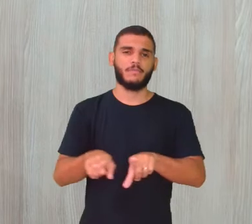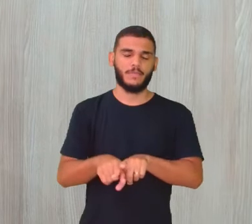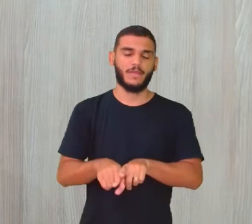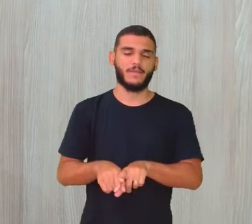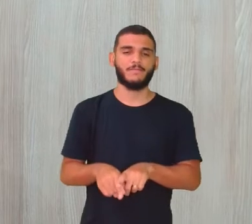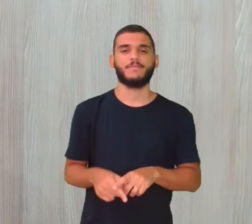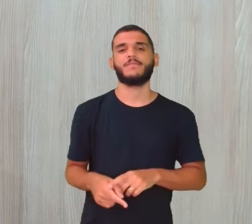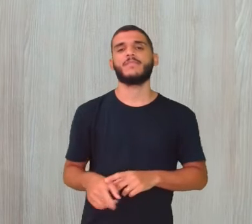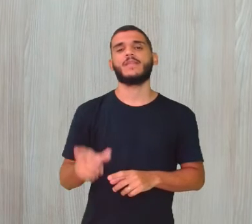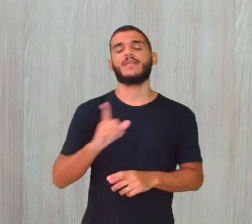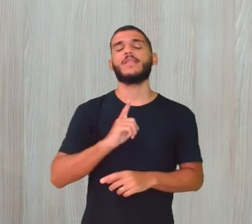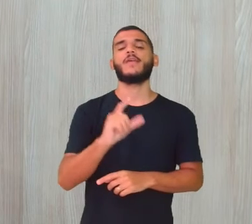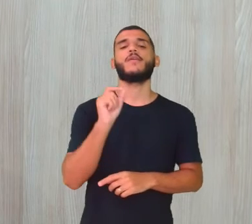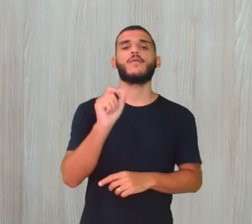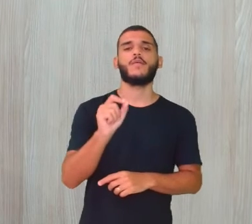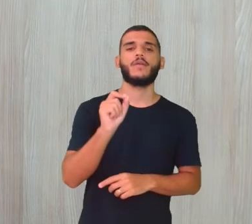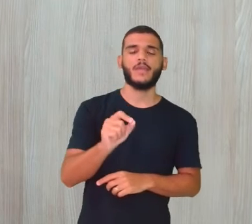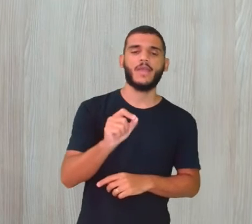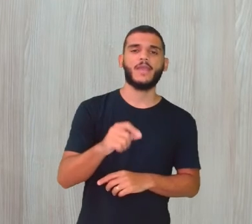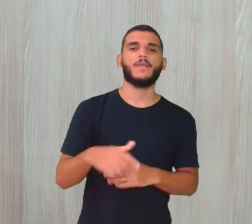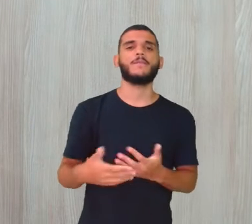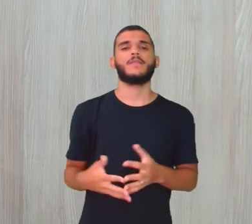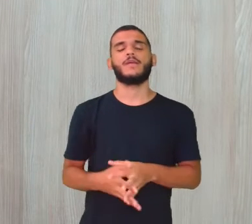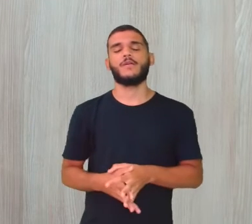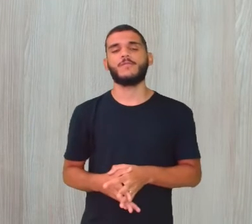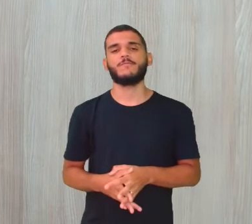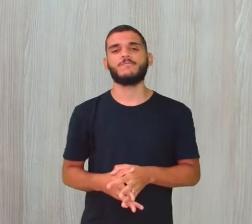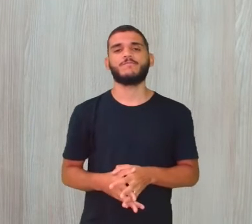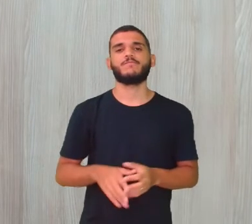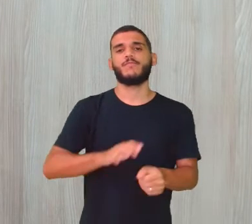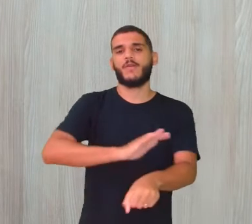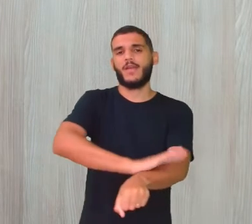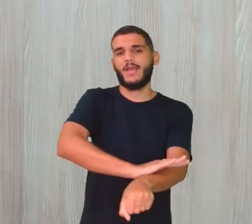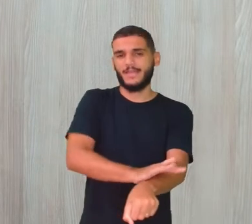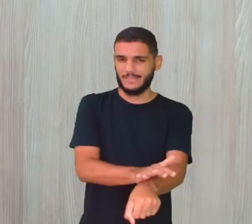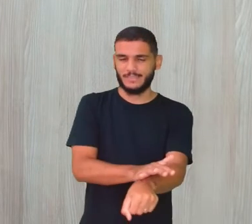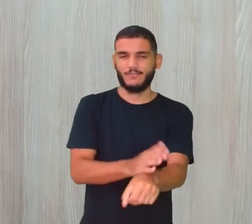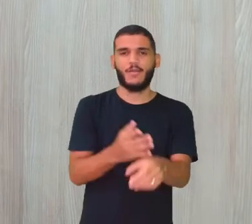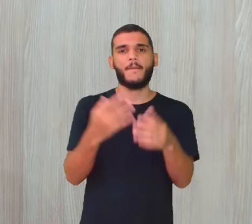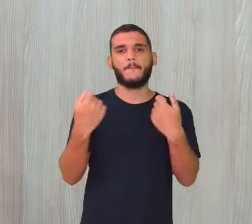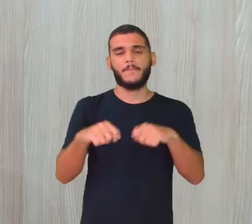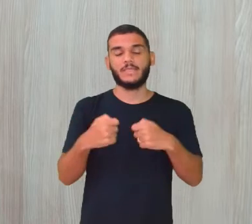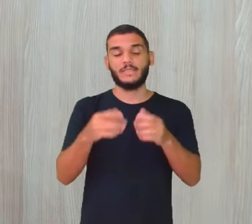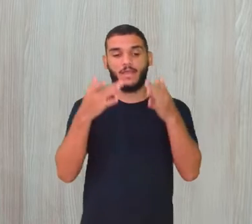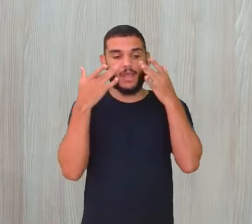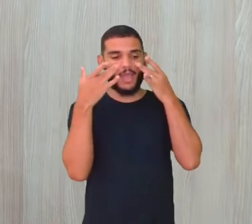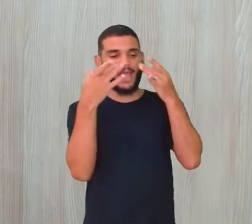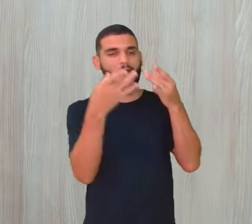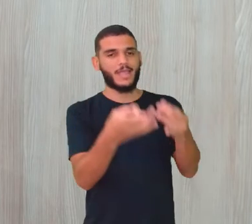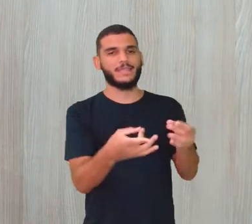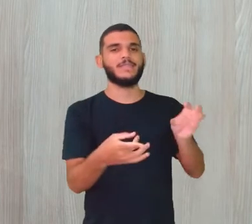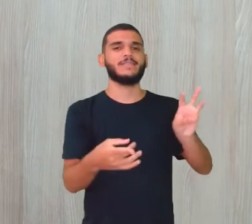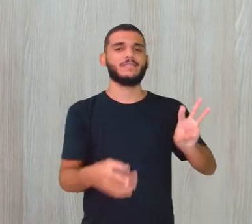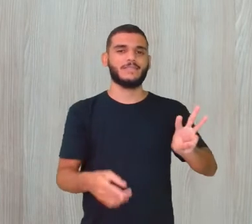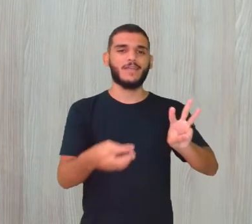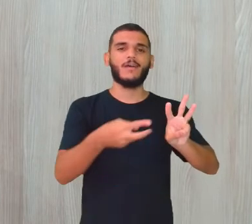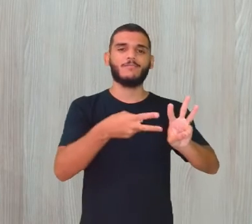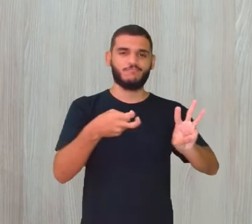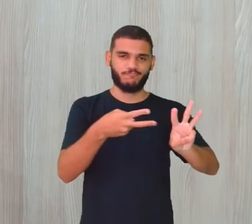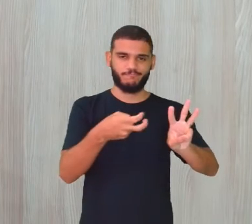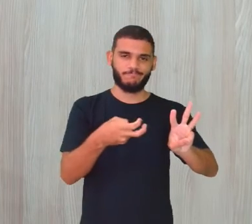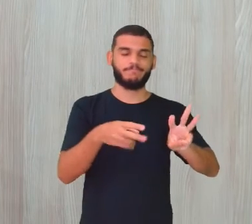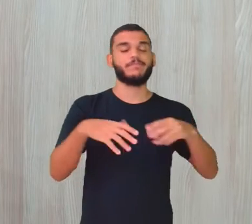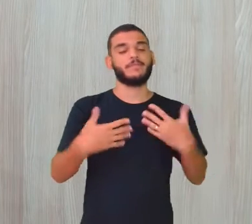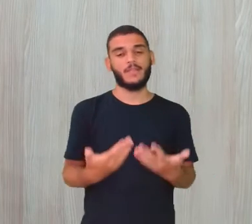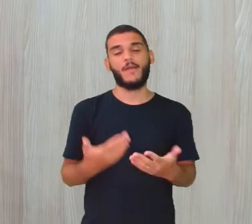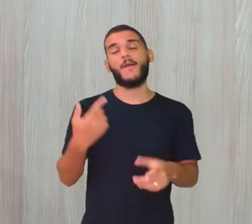né? Então é importante que a gente também tenha esse olhar de cuidado, porque diante dessa problemática toda,